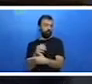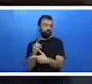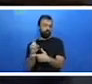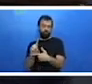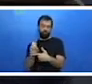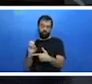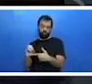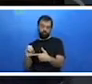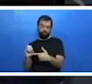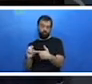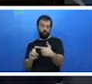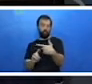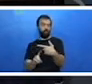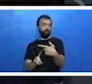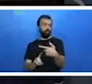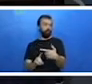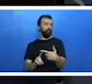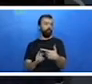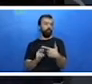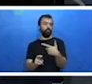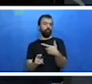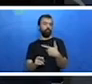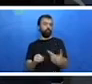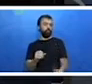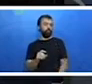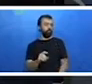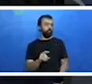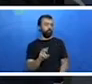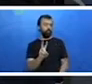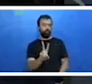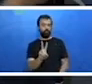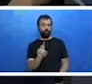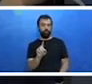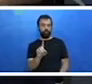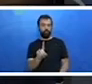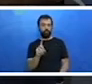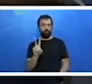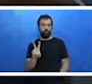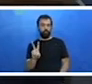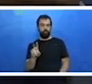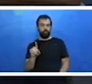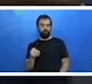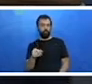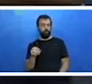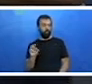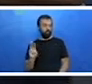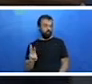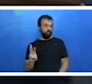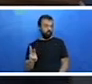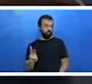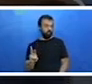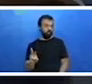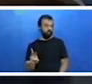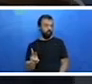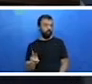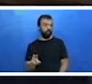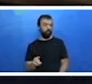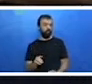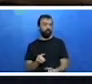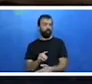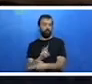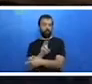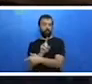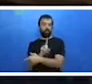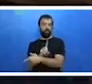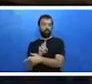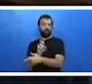123, voltei uma casinha, 12 inteiros, vírgula, 3/10. E aqui